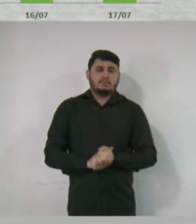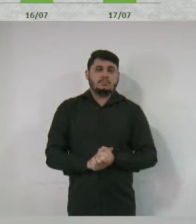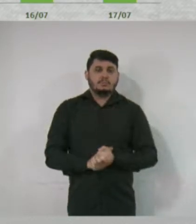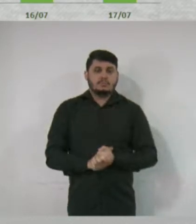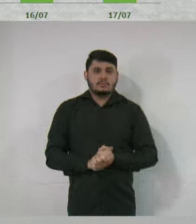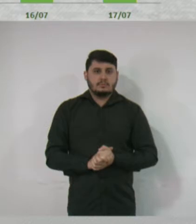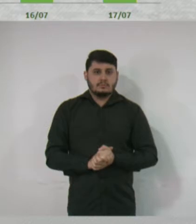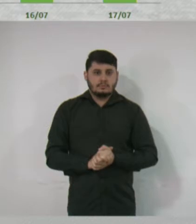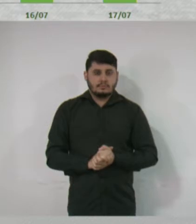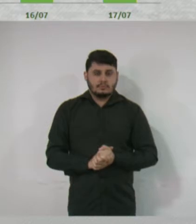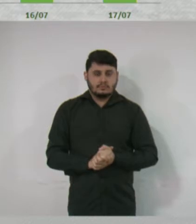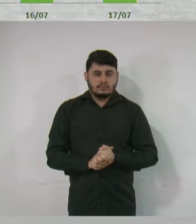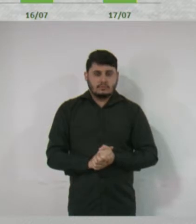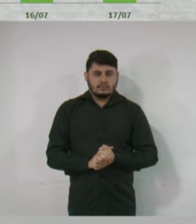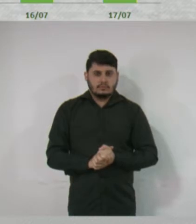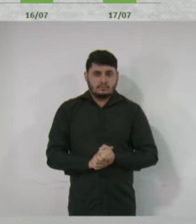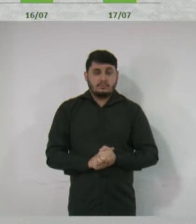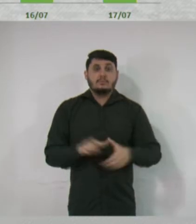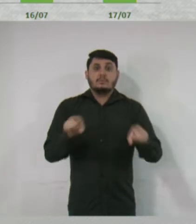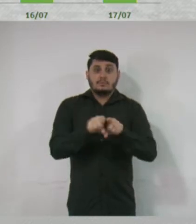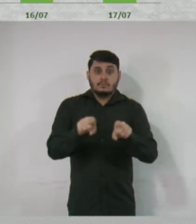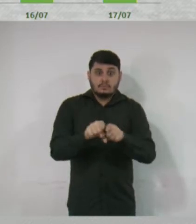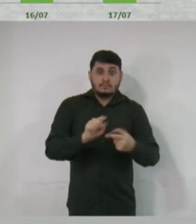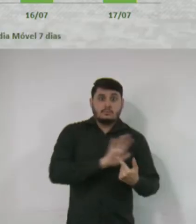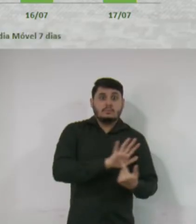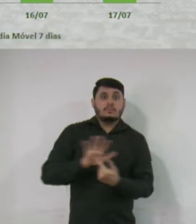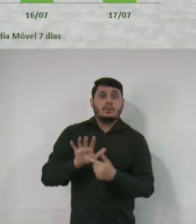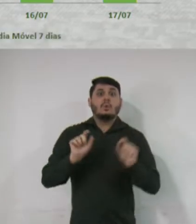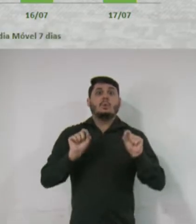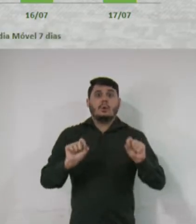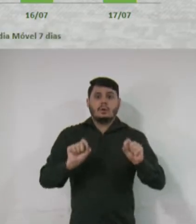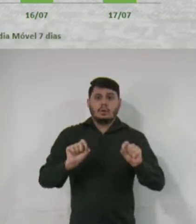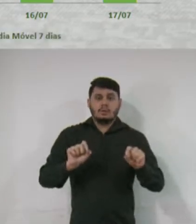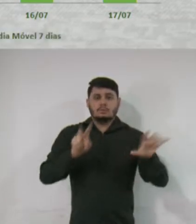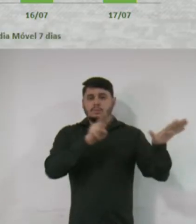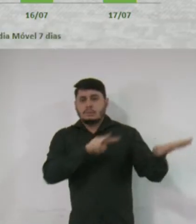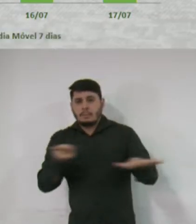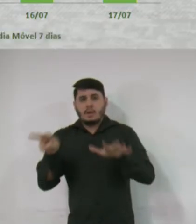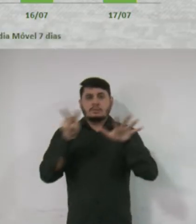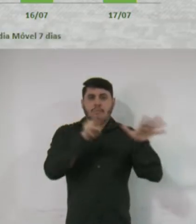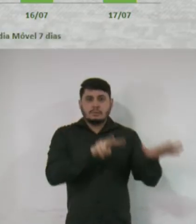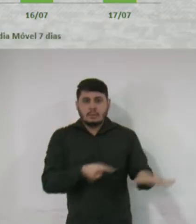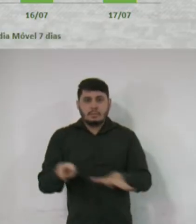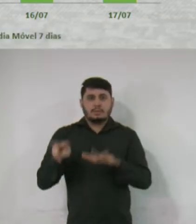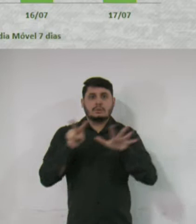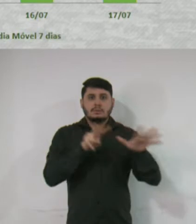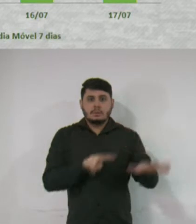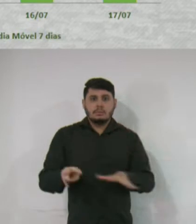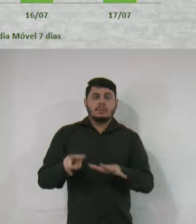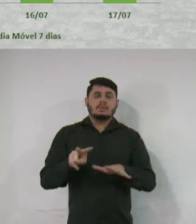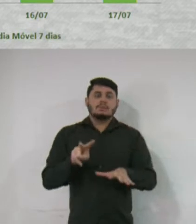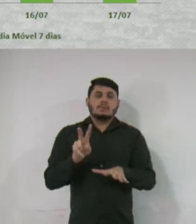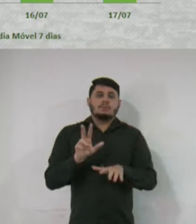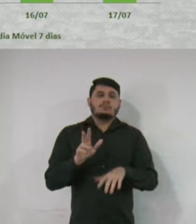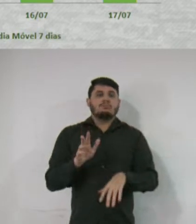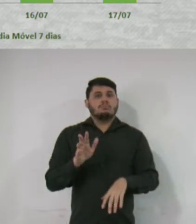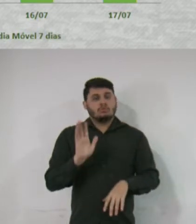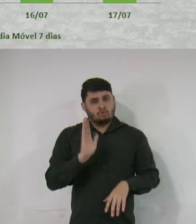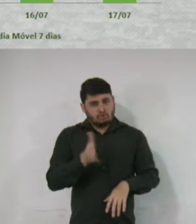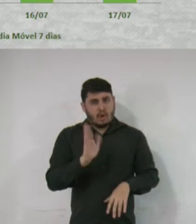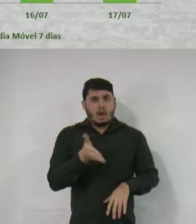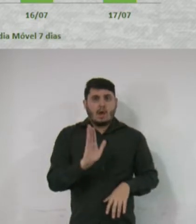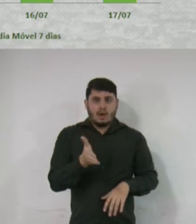Aqui a utilização, também semanalmente a gente vem apresentando isso, a gente fica ali em torno de 50% de